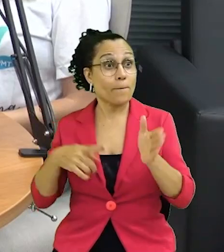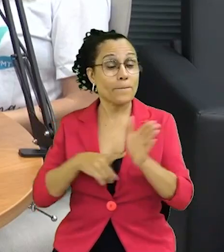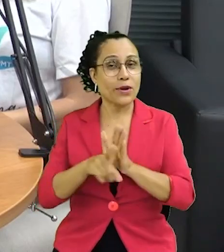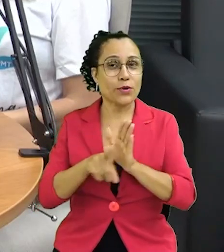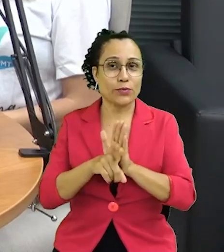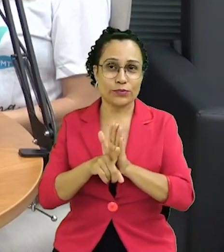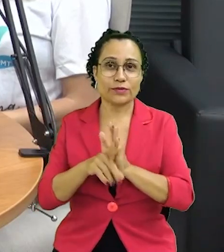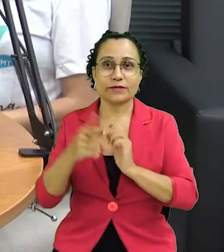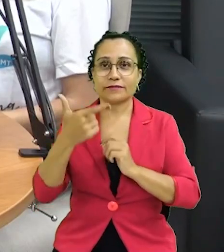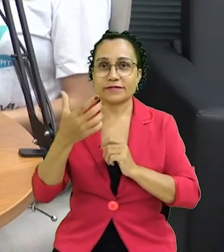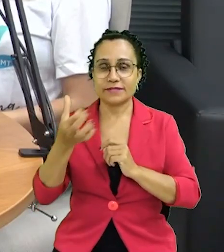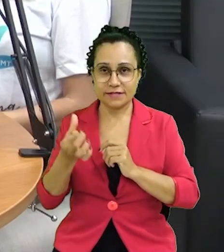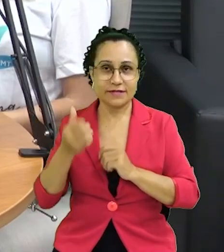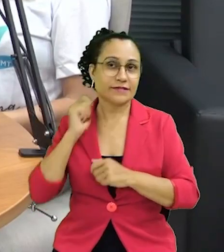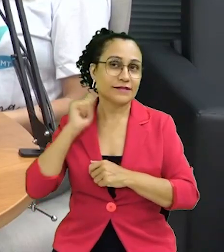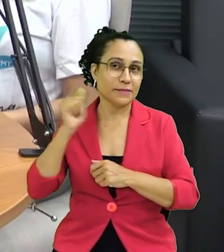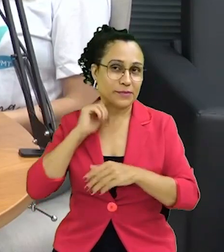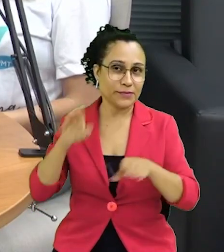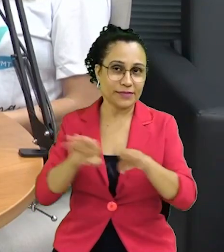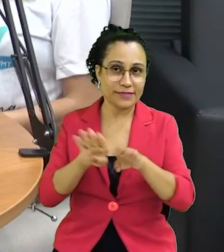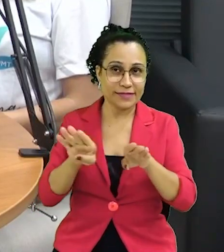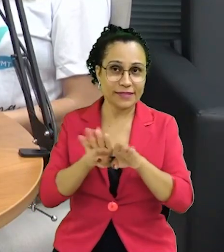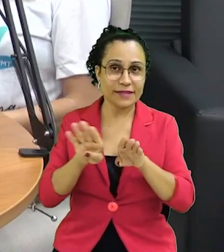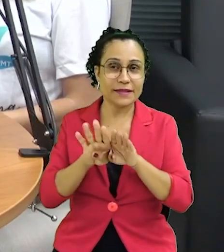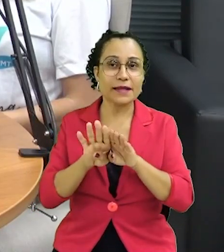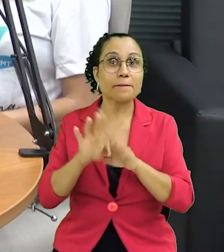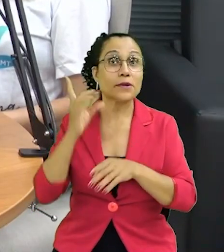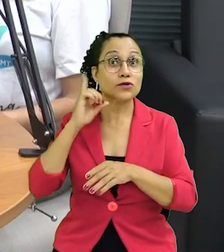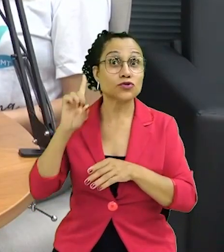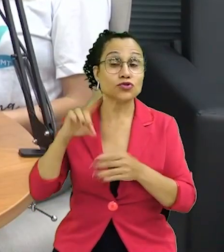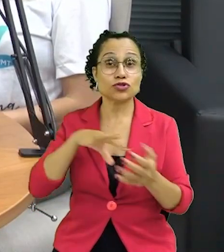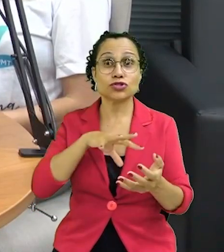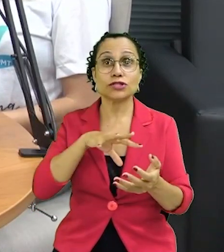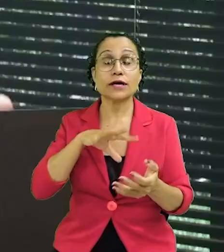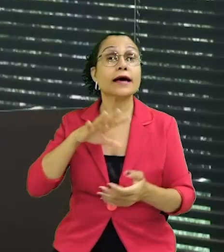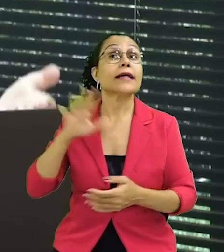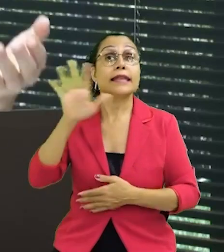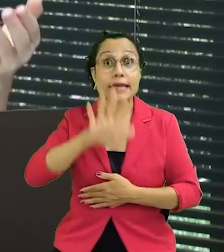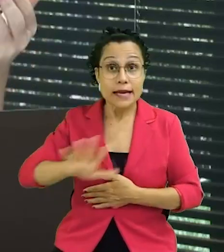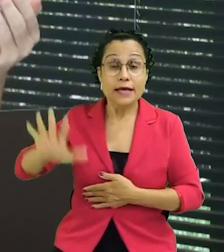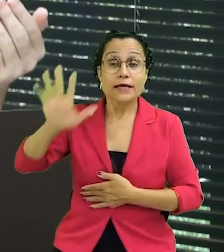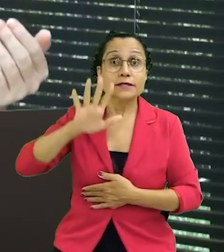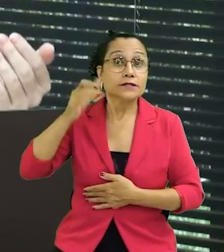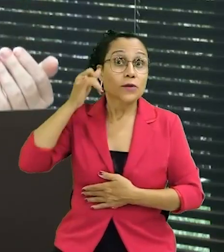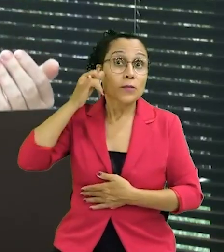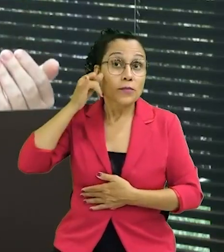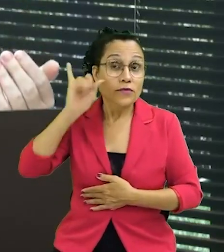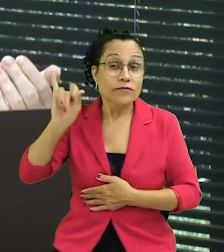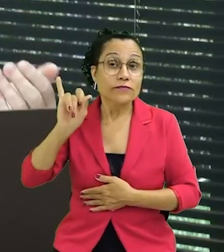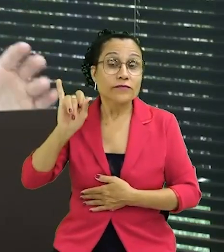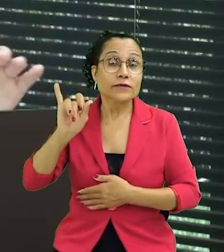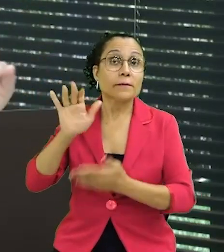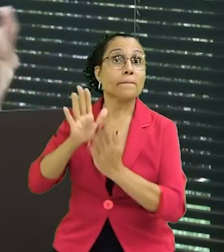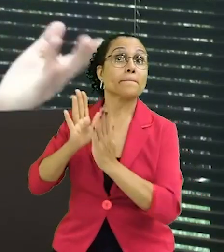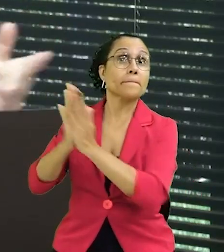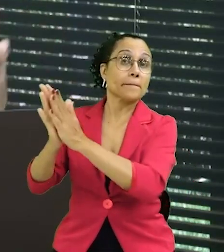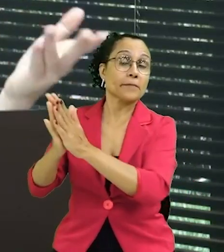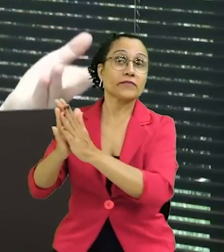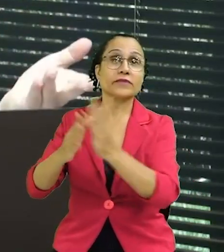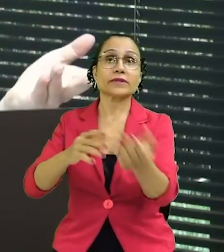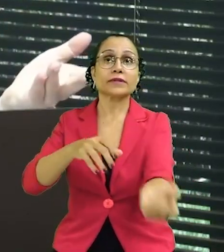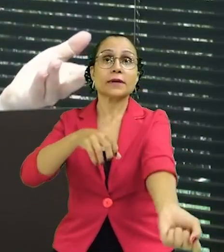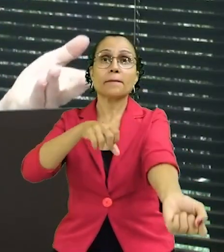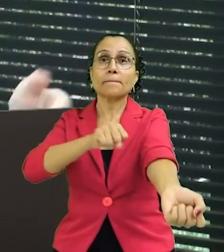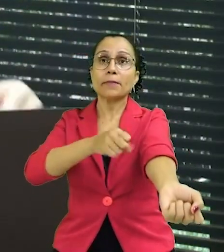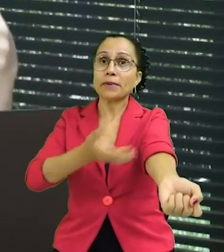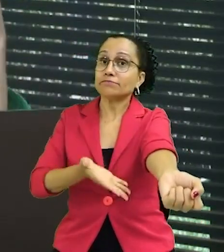dia 26 de abril também ele foi escolhido como Dia Nacional de Prevenção e Combate à Hipertensão Arterial. A